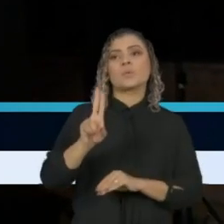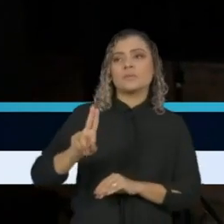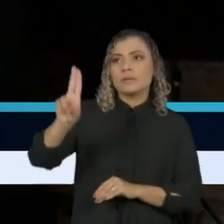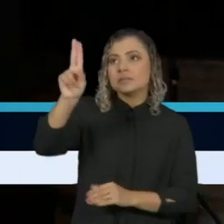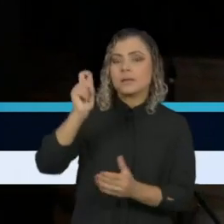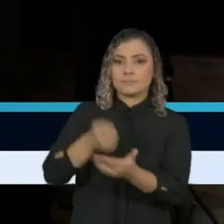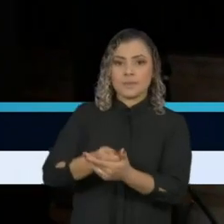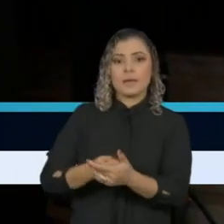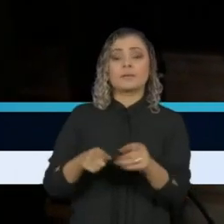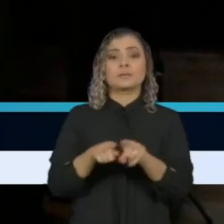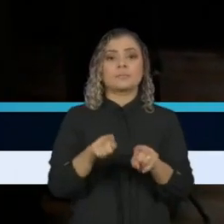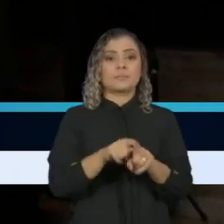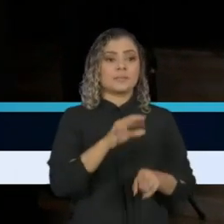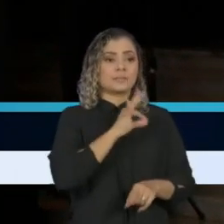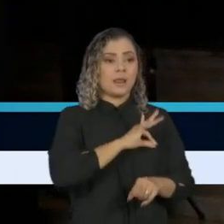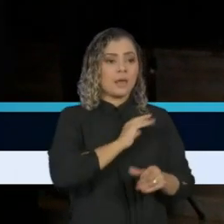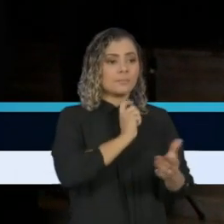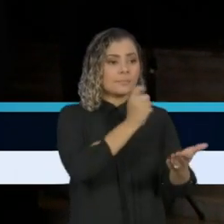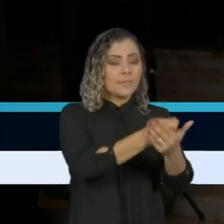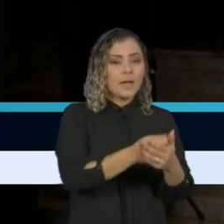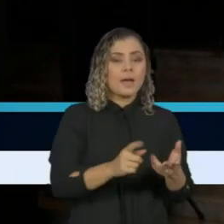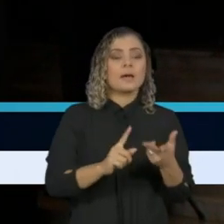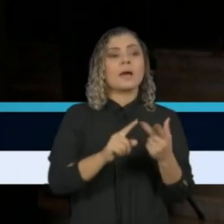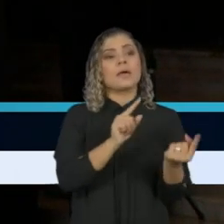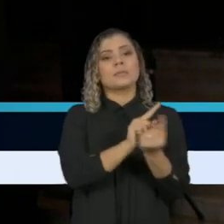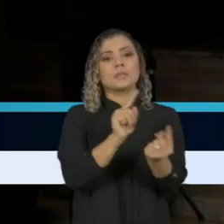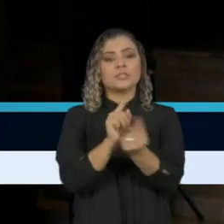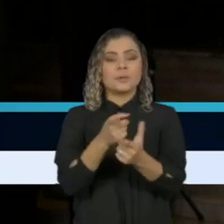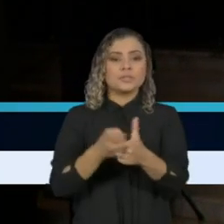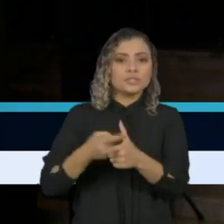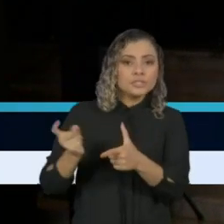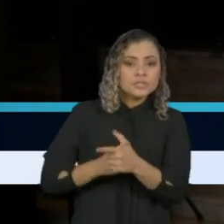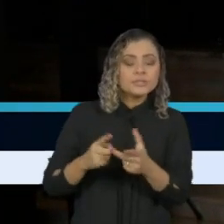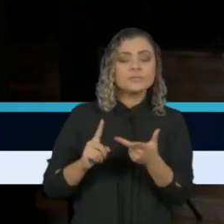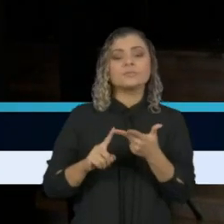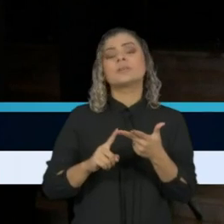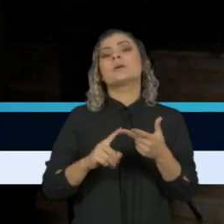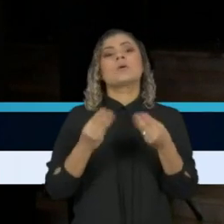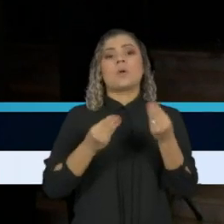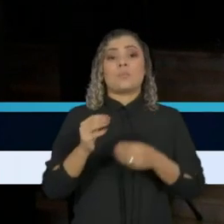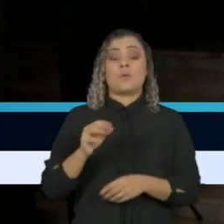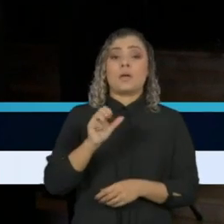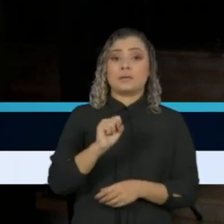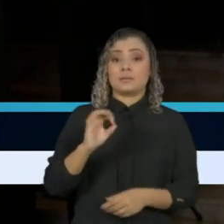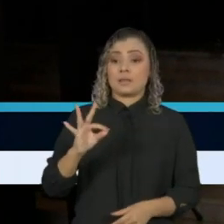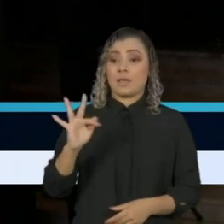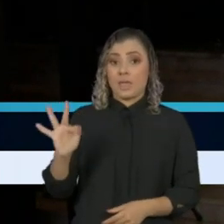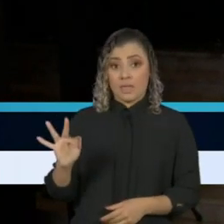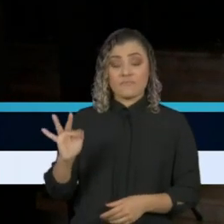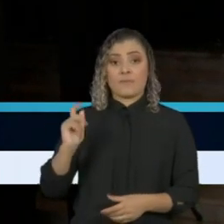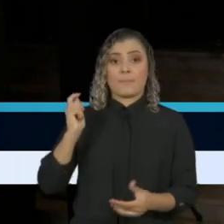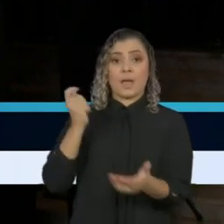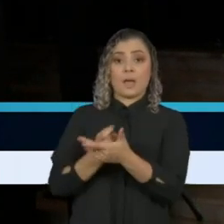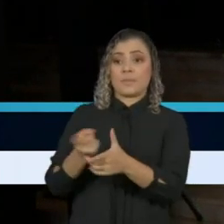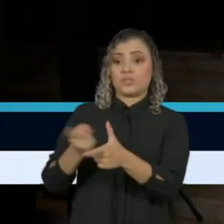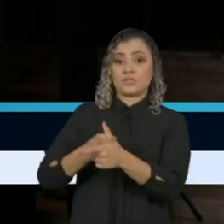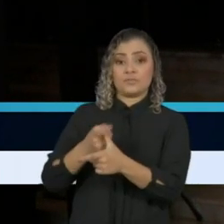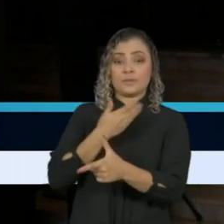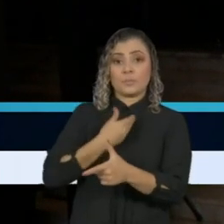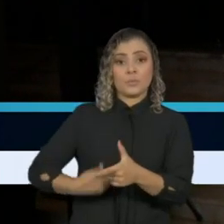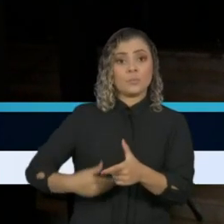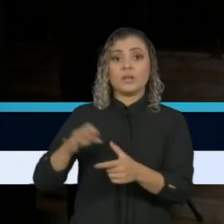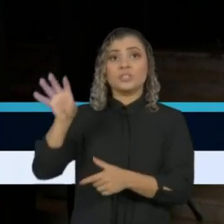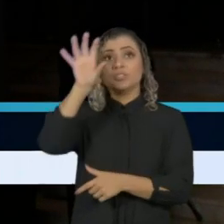universidades, os pagamentos de precatório, o serviço de dívida, lembrando que o Supremo Tribunal Federal suspendeu o pagamento da dívida pública